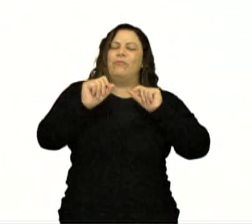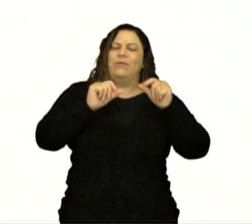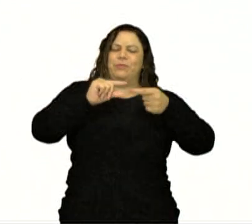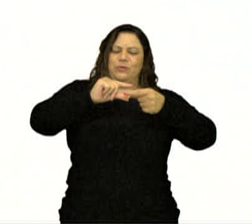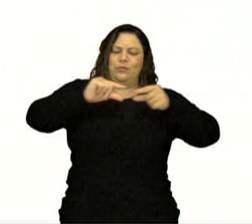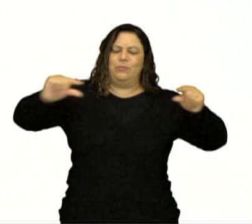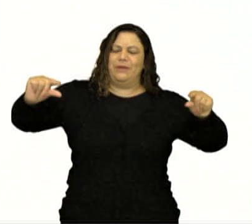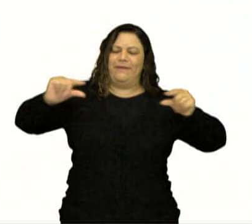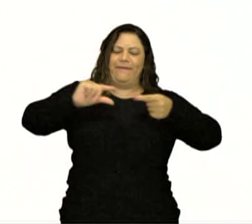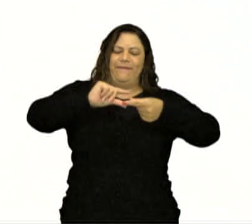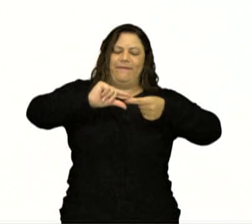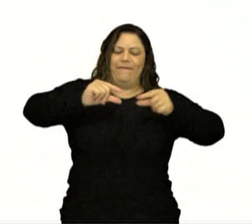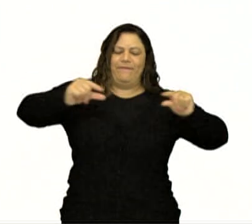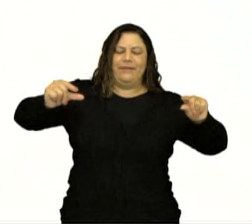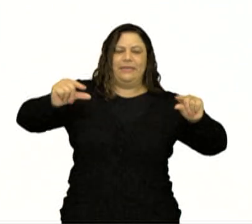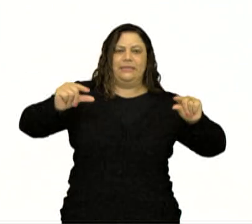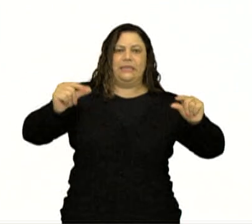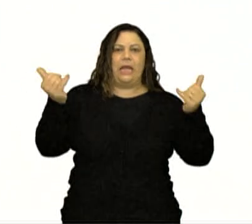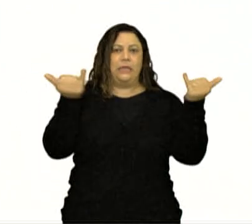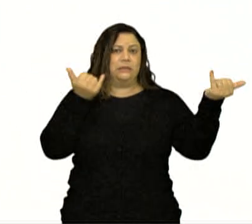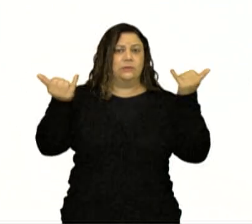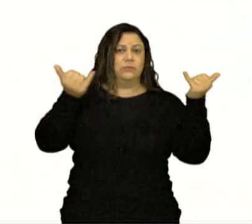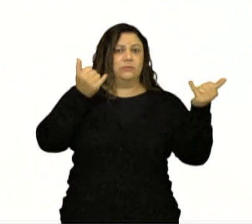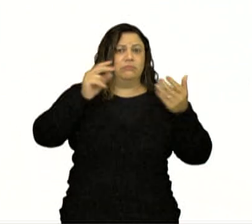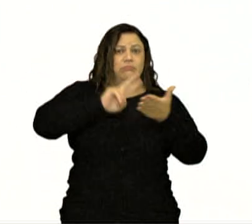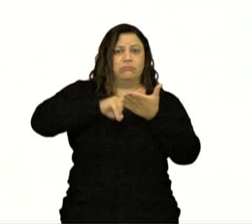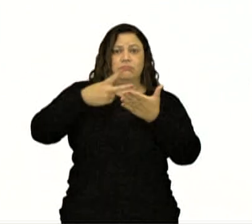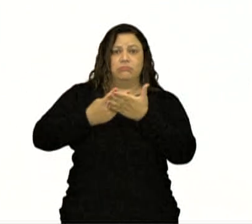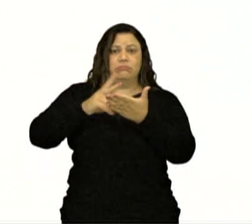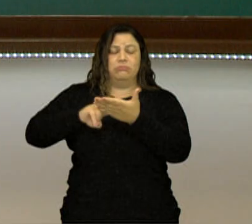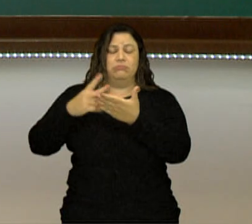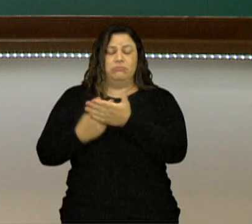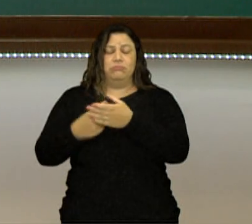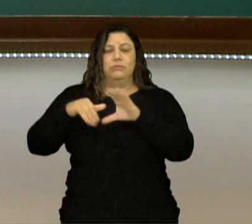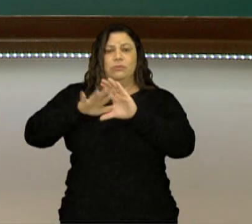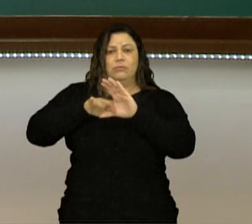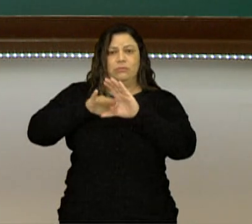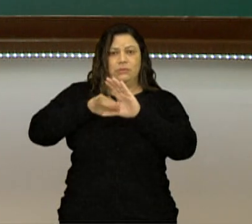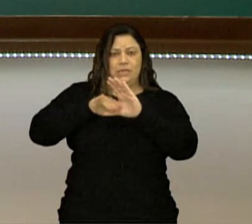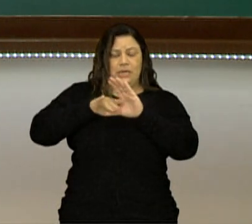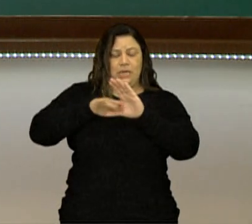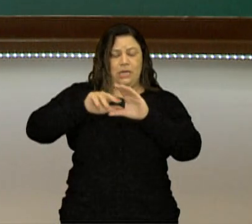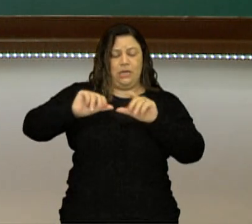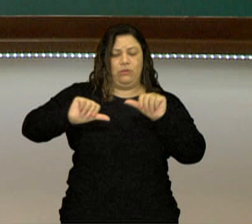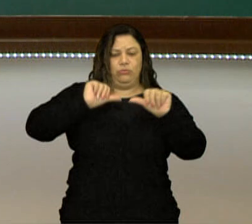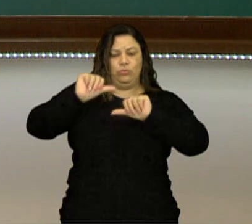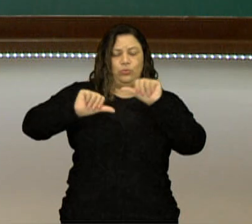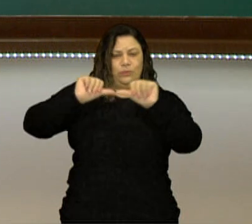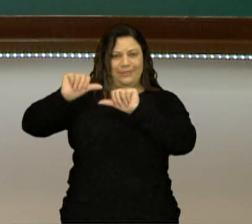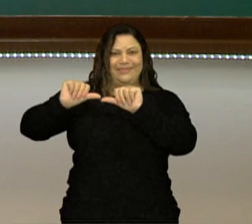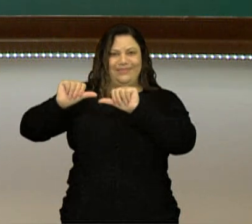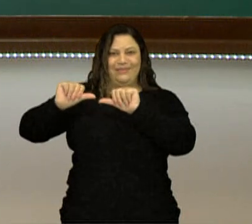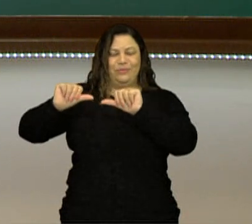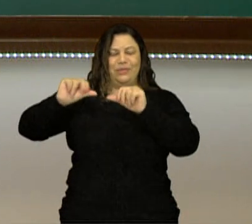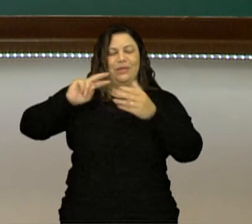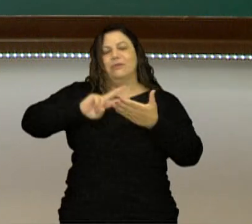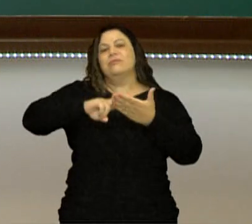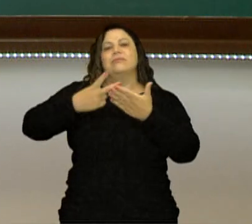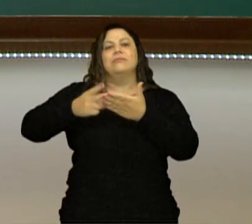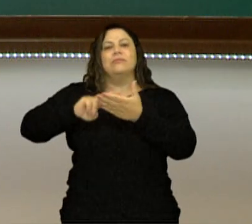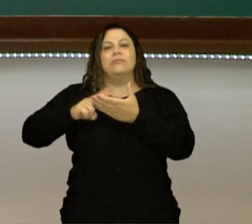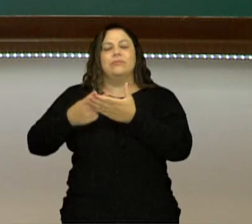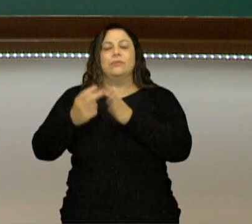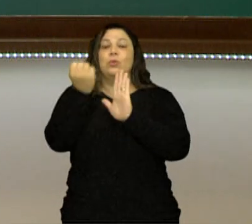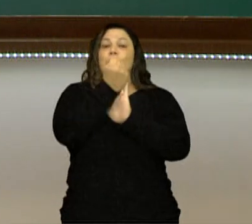com informações que serão traduzidas lá no citoplasma e convertidas numa proteína através de uma tradução, através de um